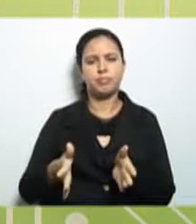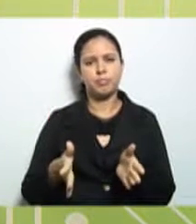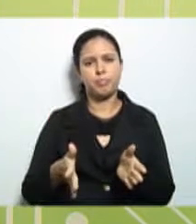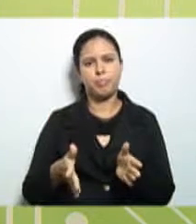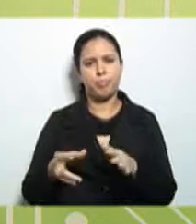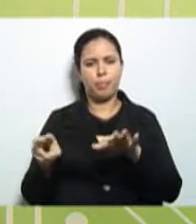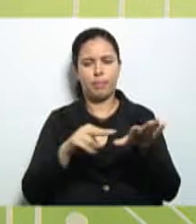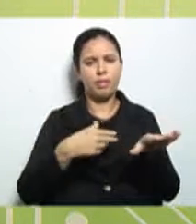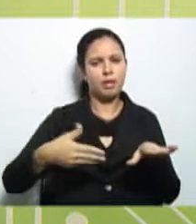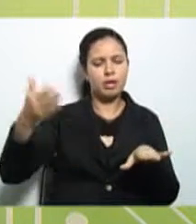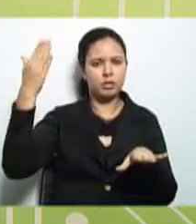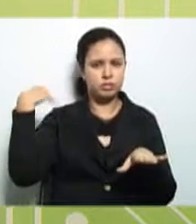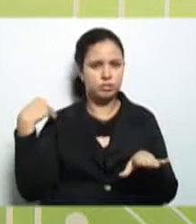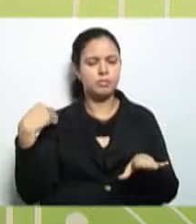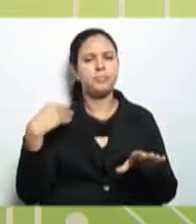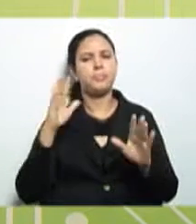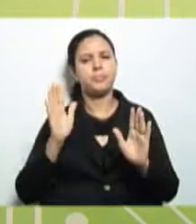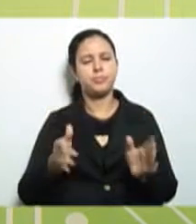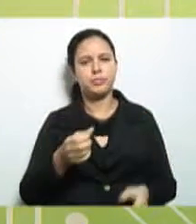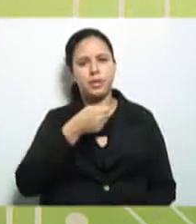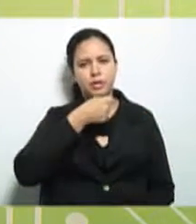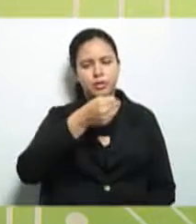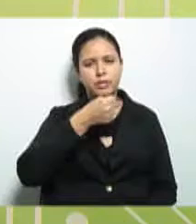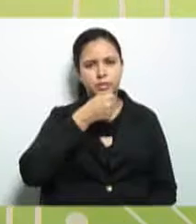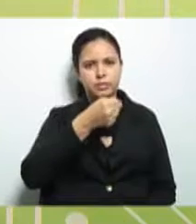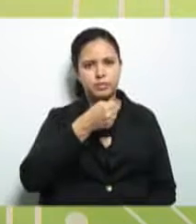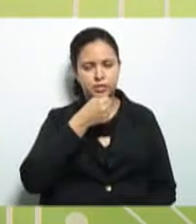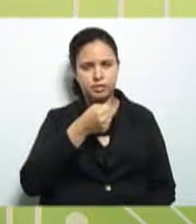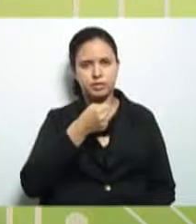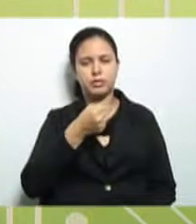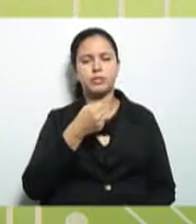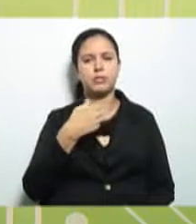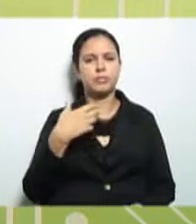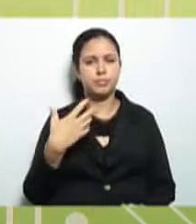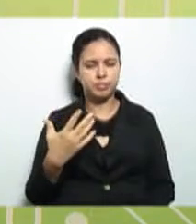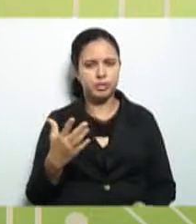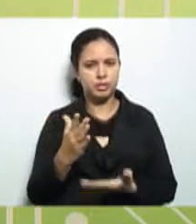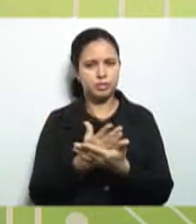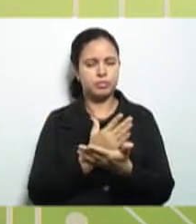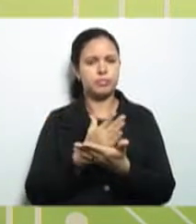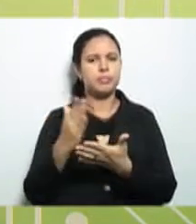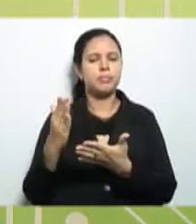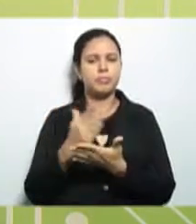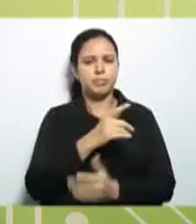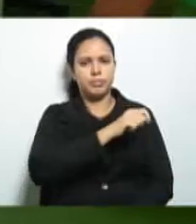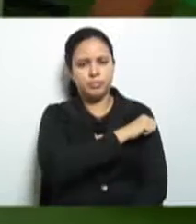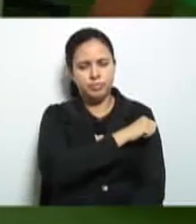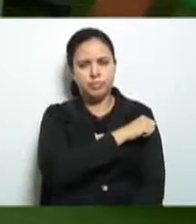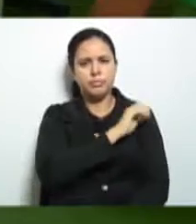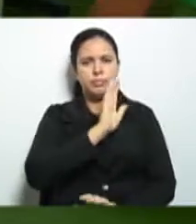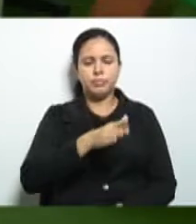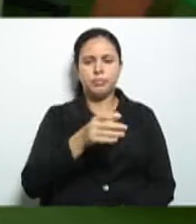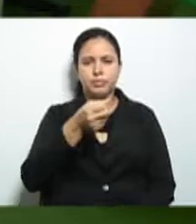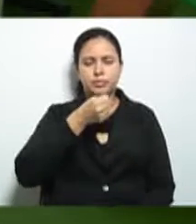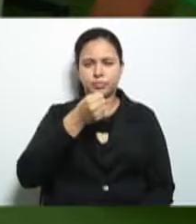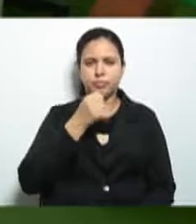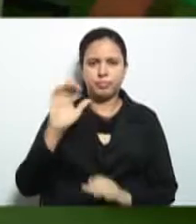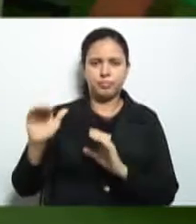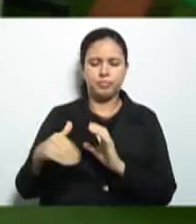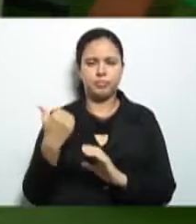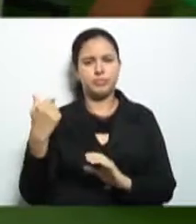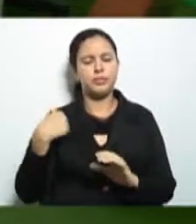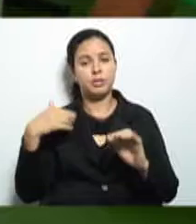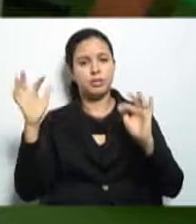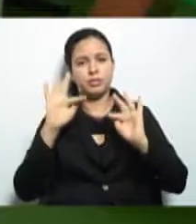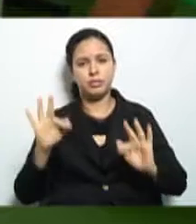na aula passada, a entrevista, não é, professor Wesley? Alguns Exatamente. alunos já encaminharam a entrevista para a gente. Fiquei bastante